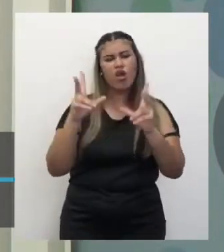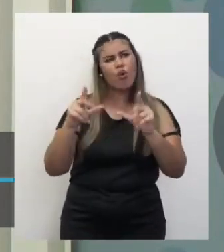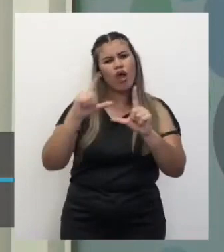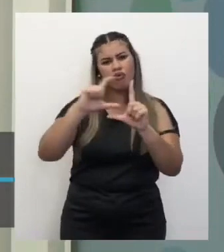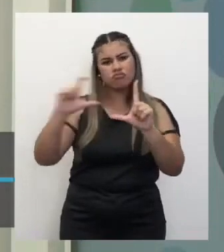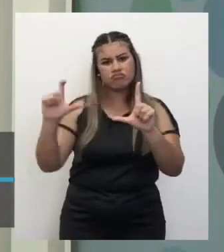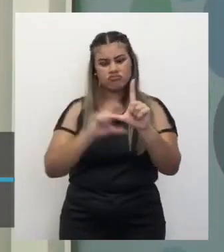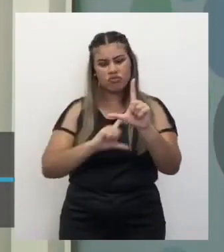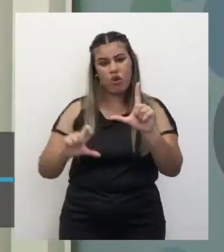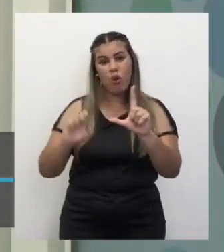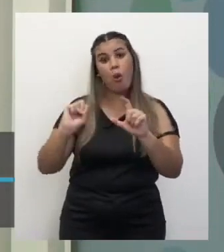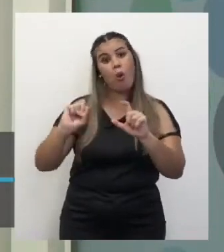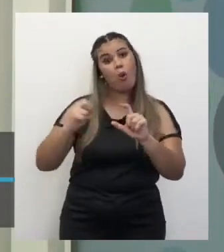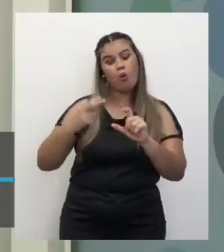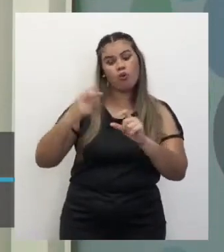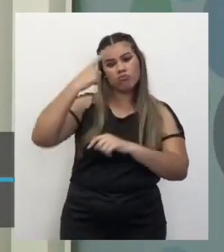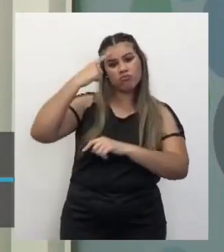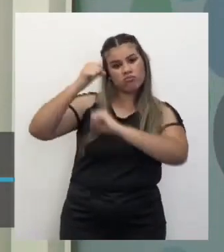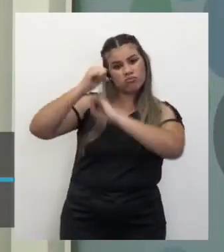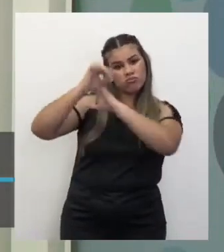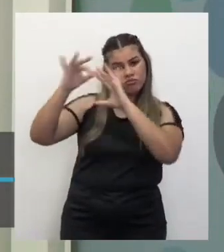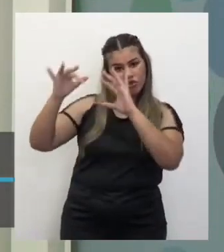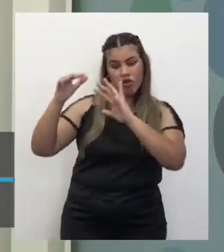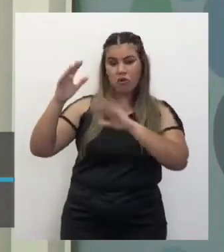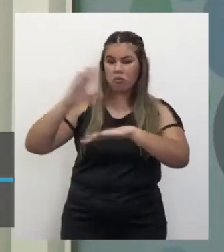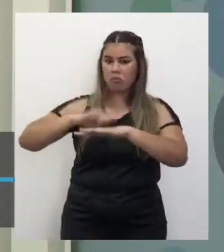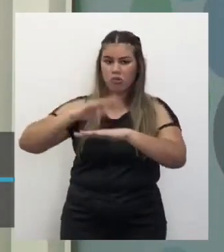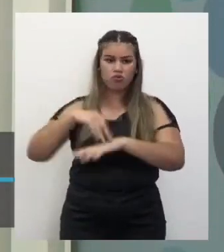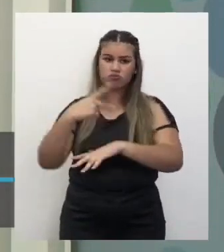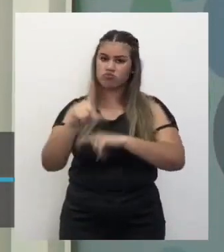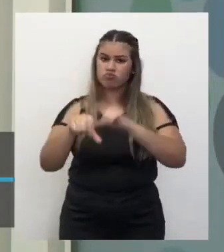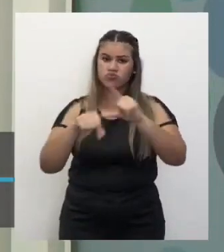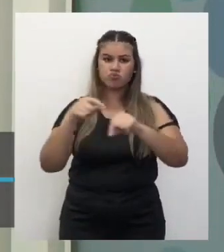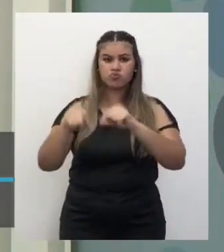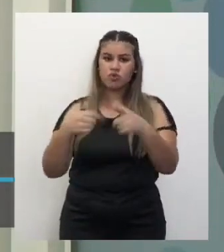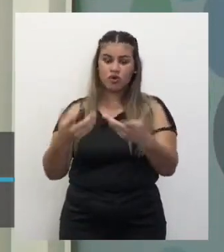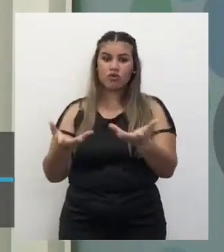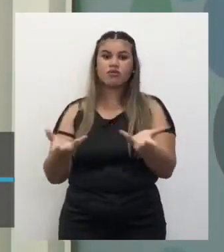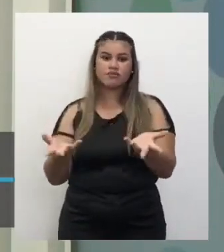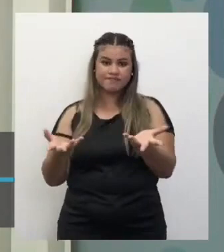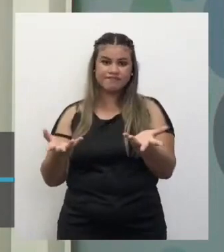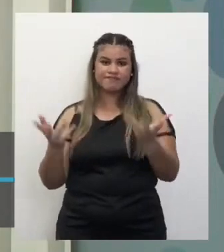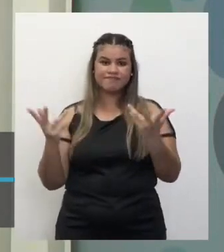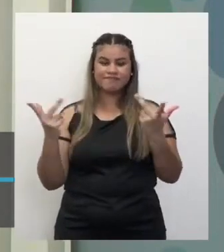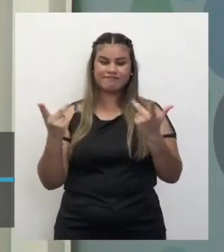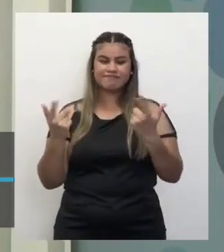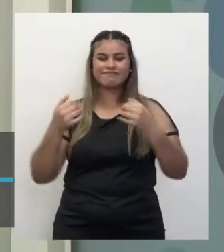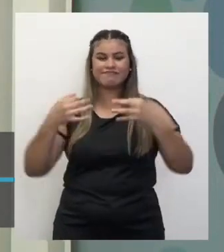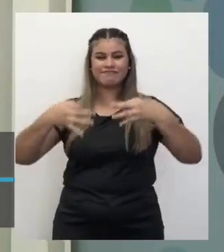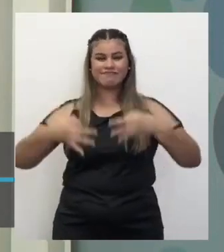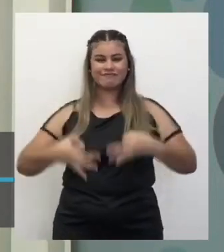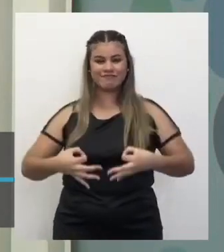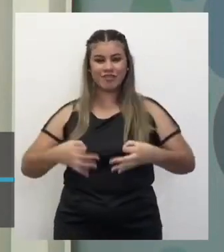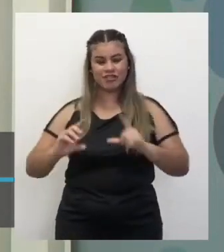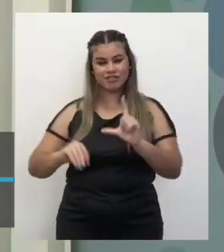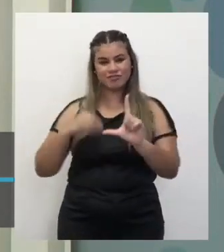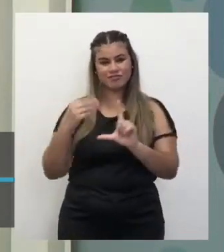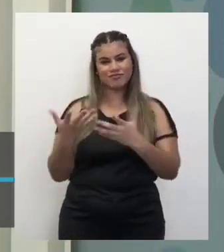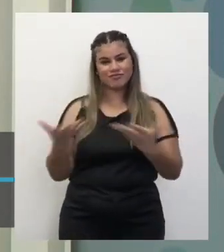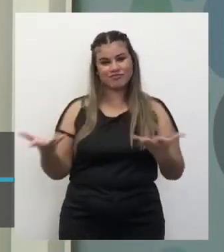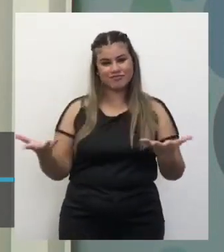ou usando a sua imaginação, da forma que você achar mais adequado, e vai ficar maravilhoso, tenho certeza absoluta, e compartilhe